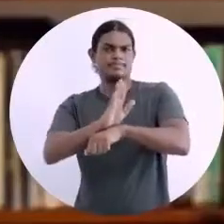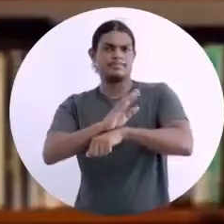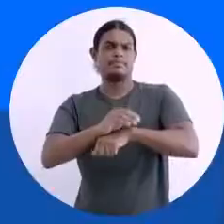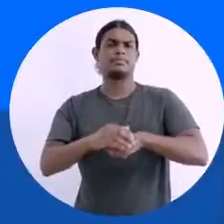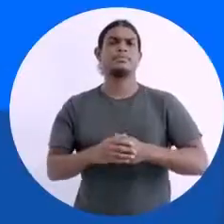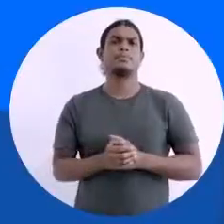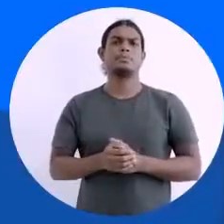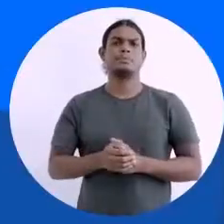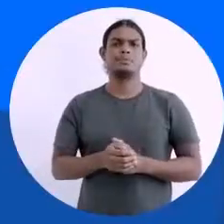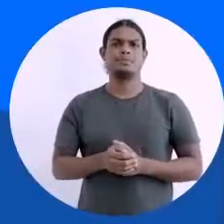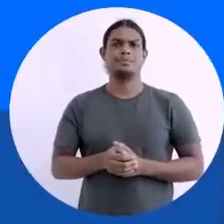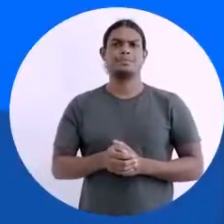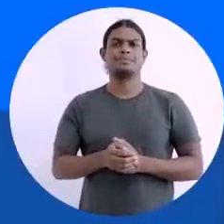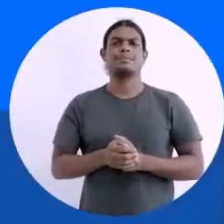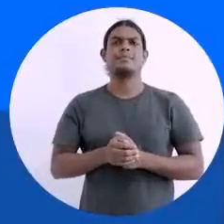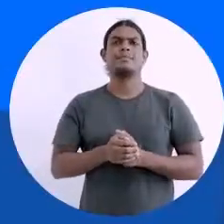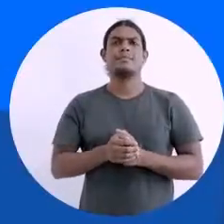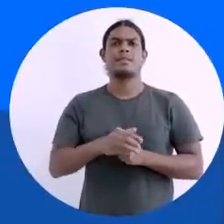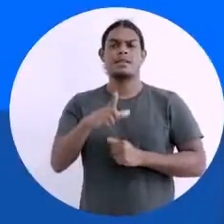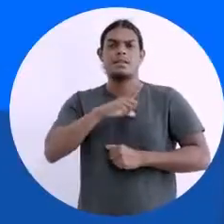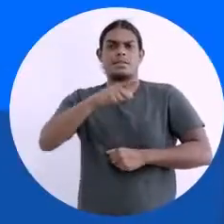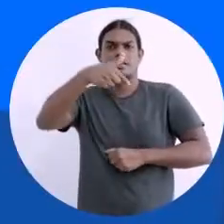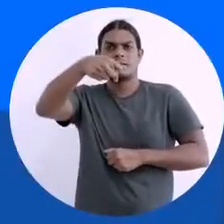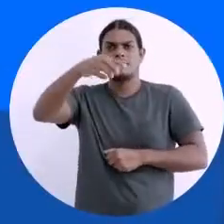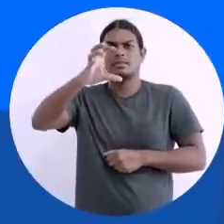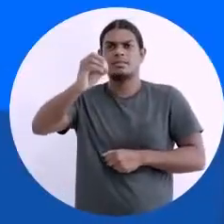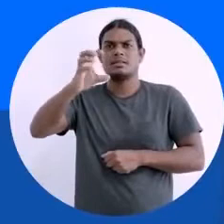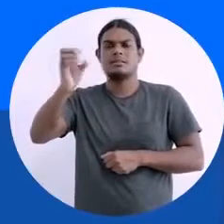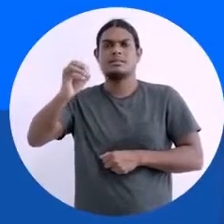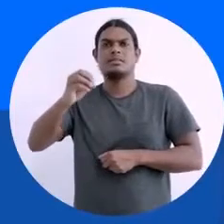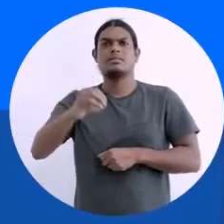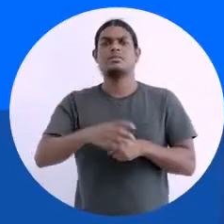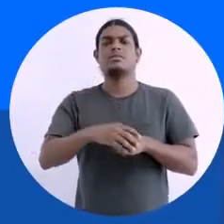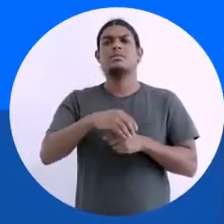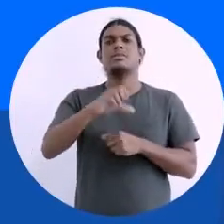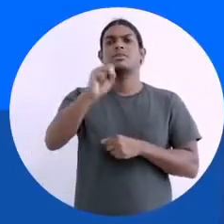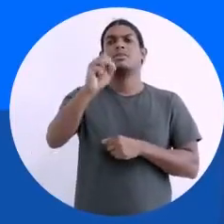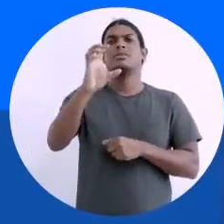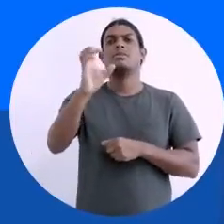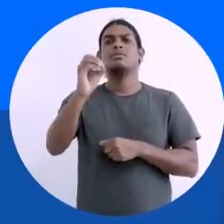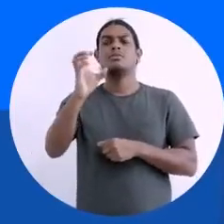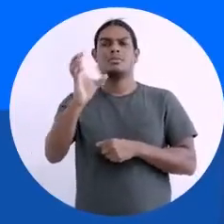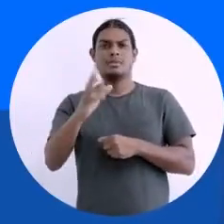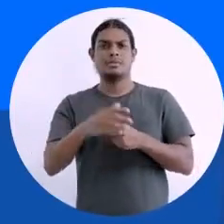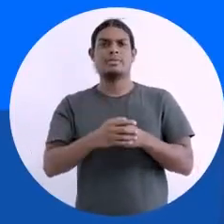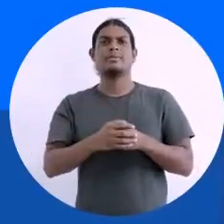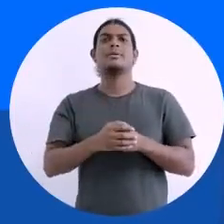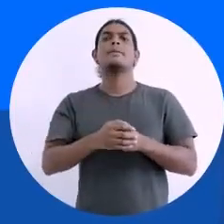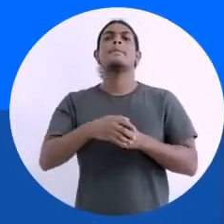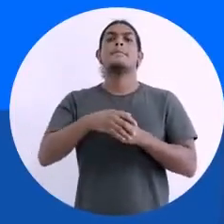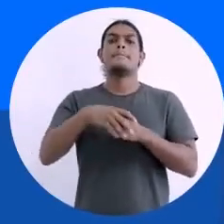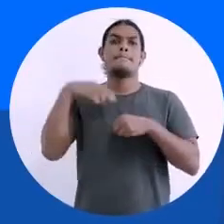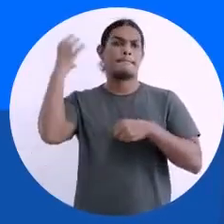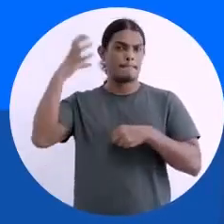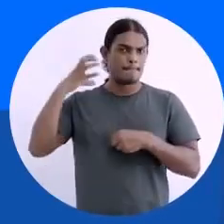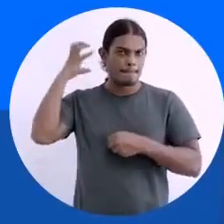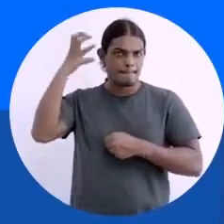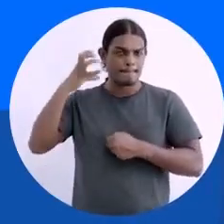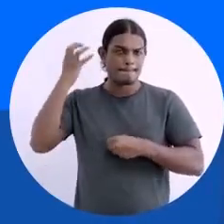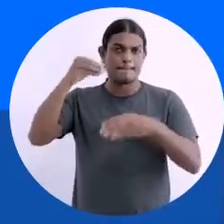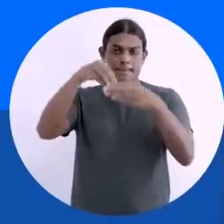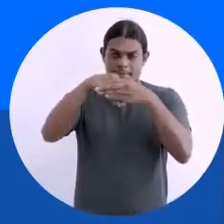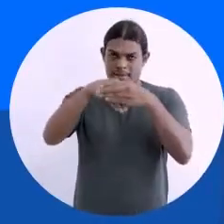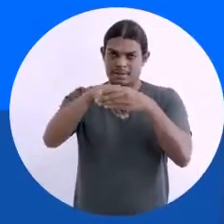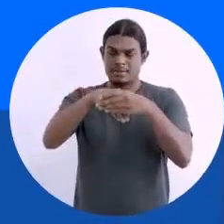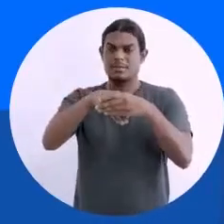E dentre essas tem a 700, o número 780 é música. Tá certo? Então 780 é música, que está dentro de